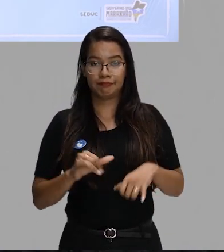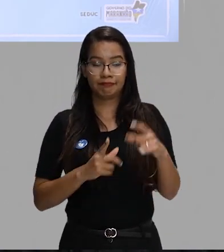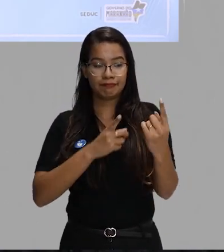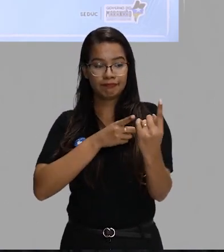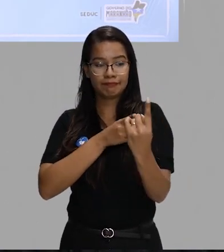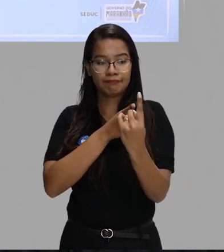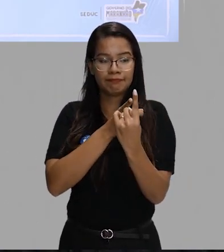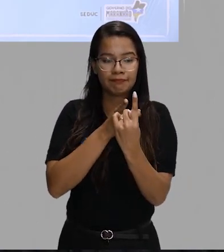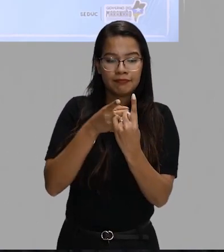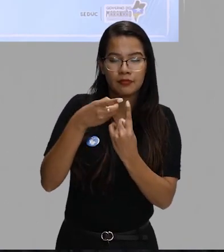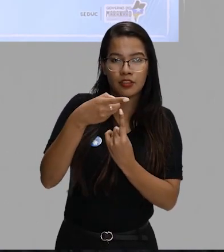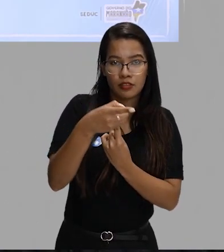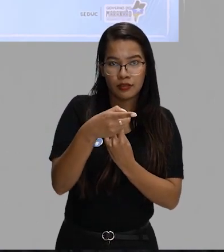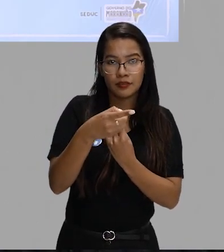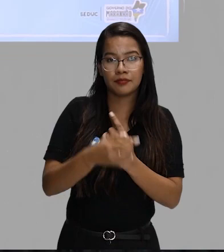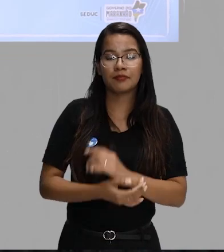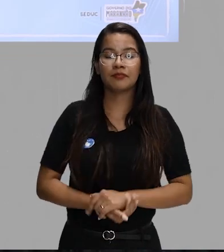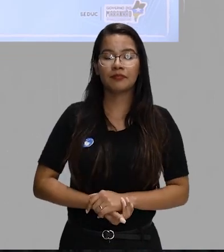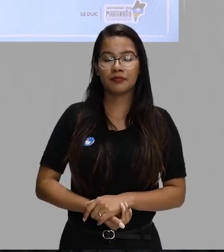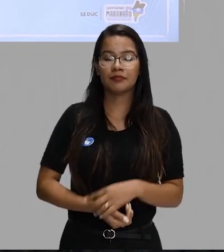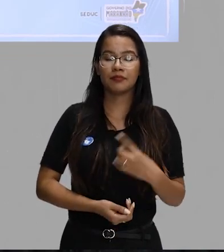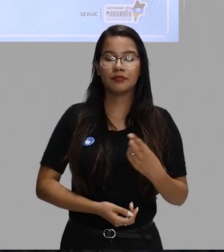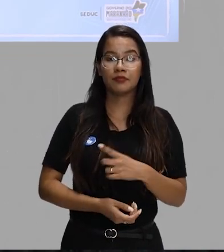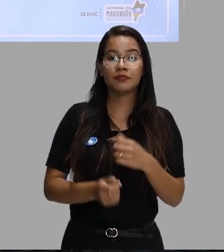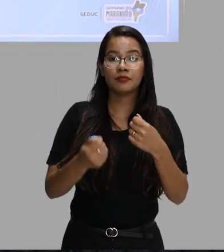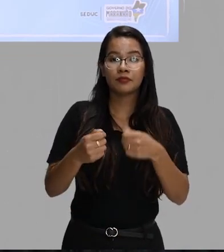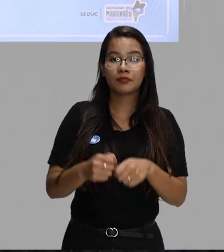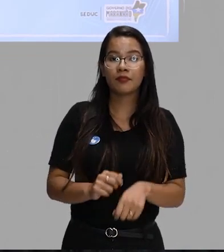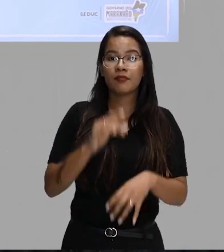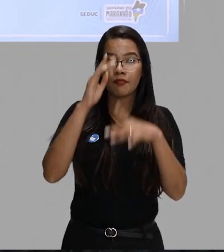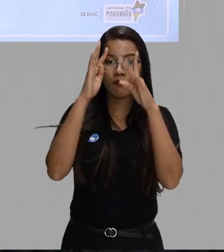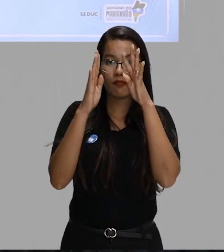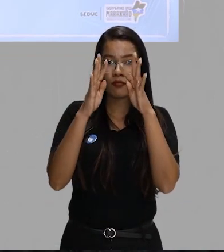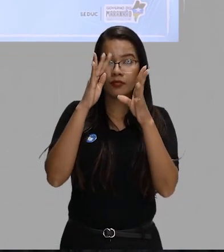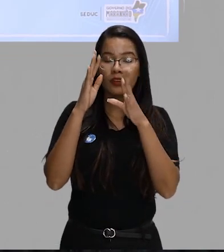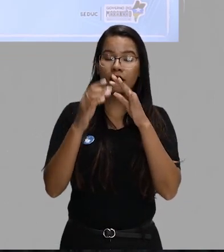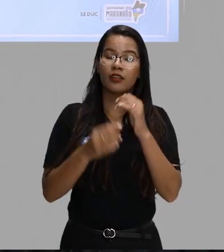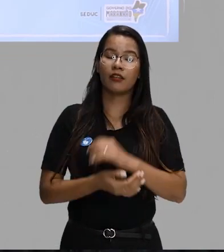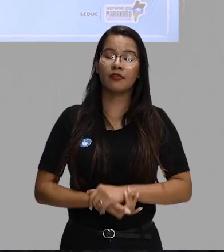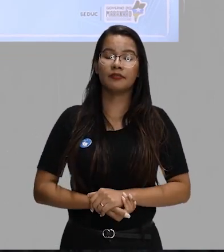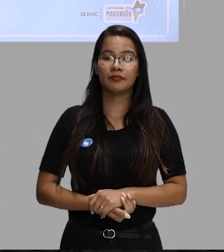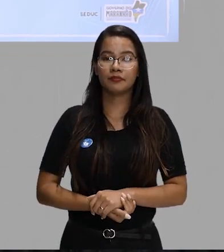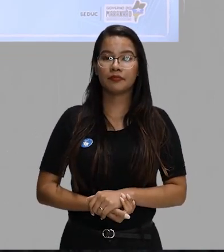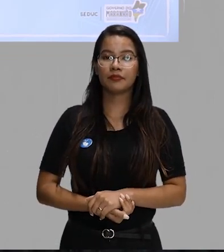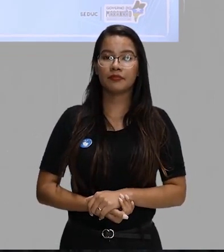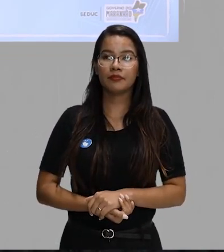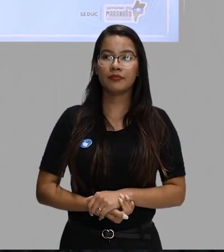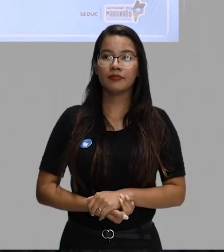passa de um ambiente para outro. Vamos imaginar o seguinte.